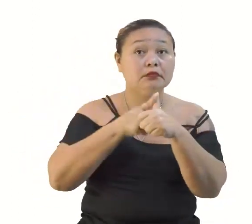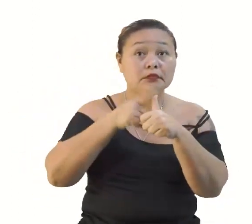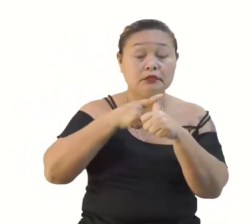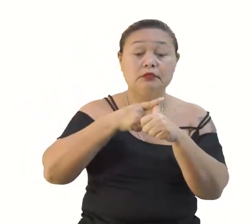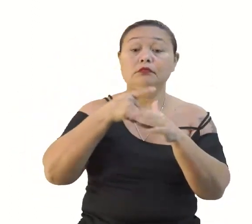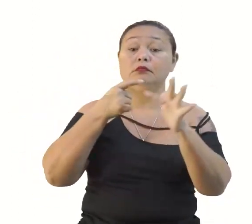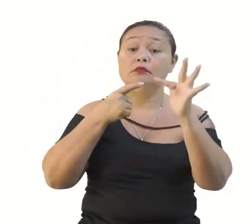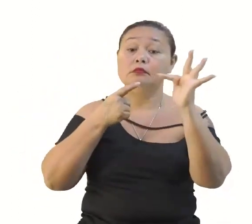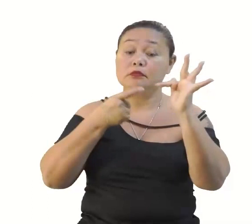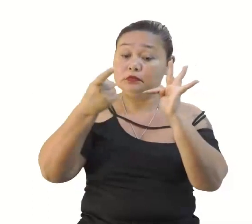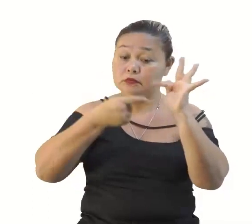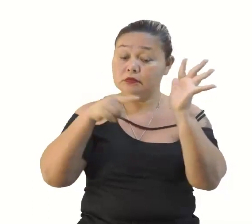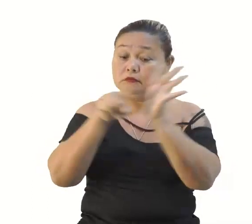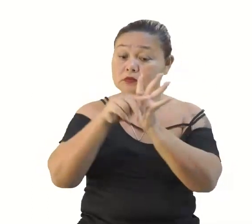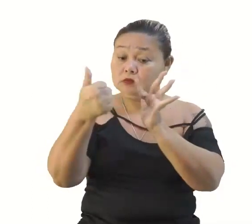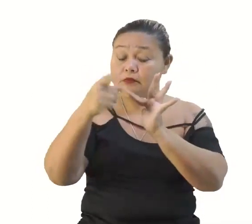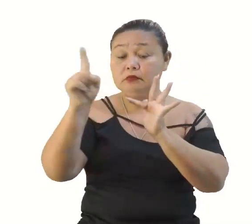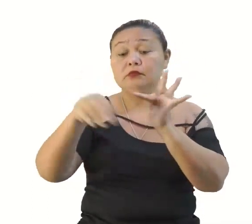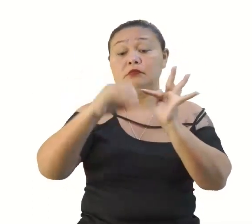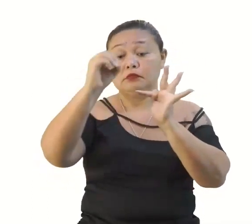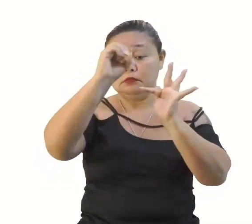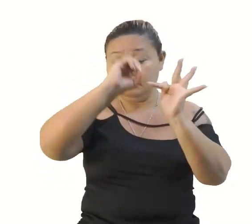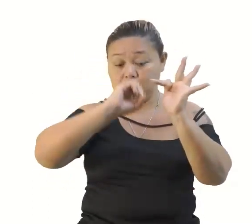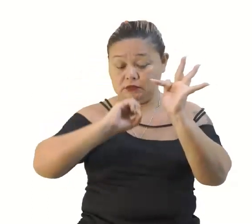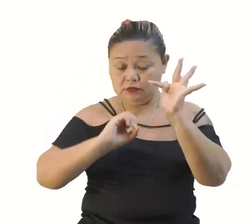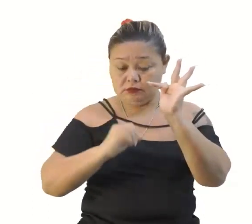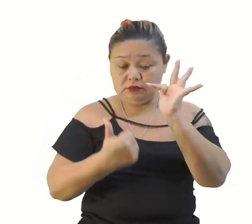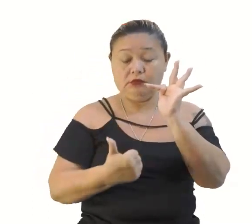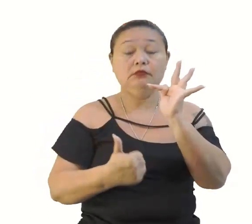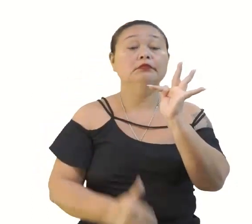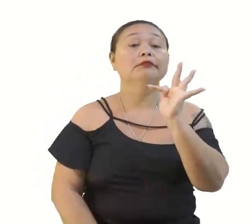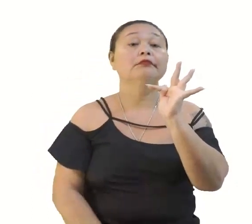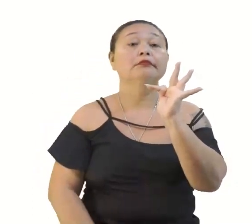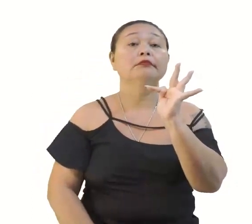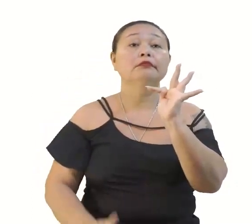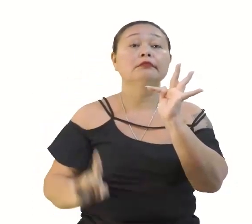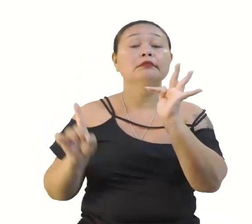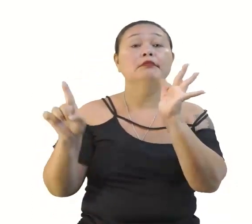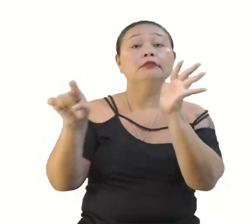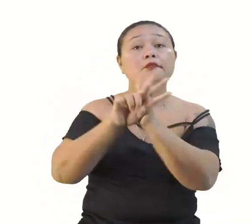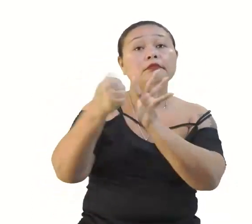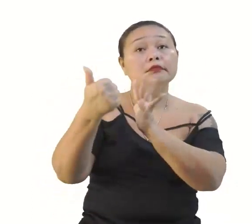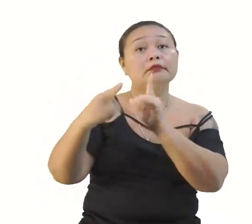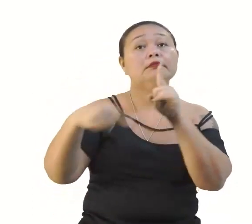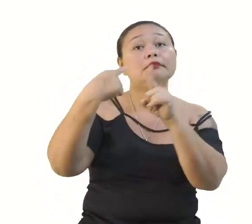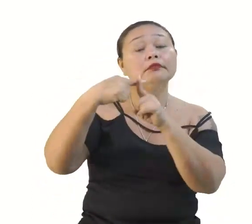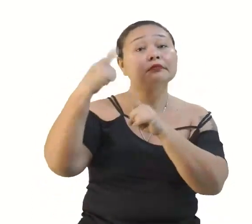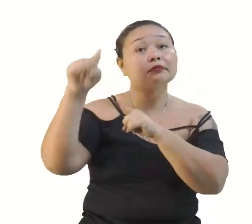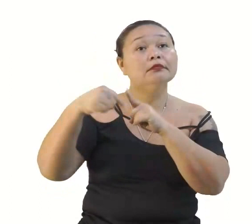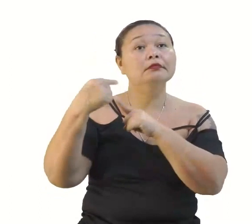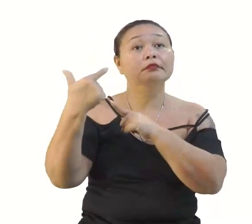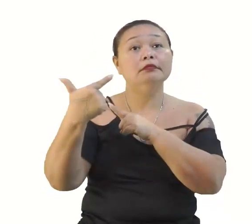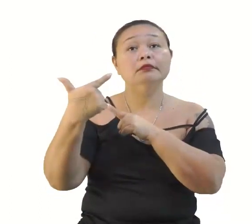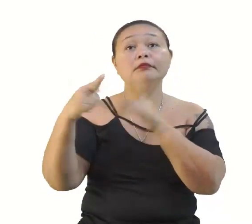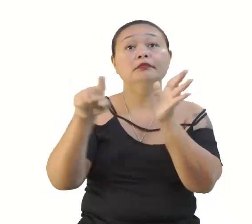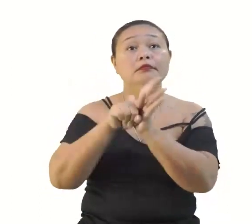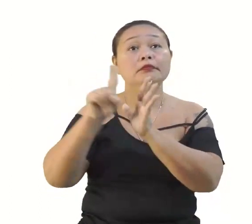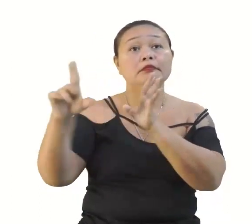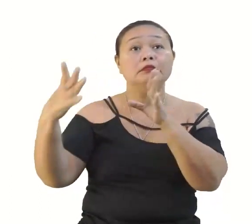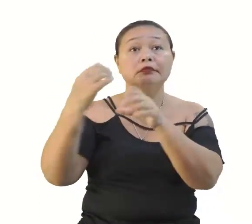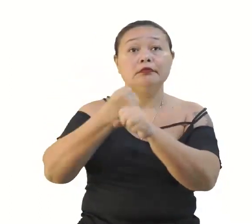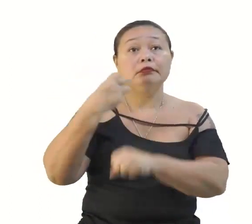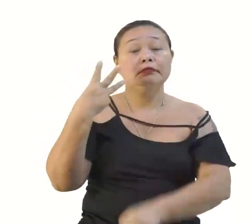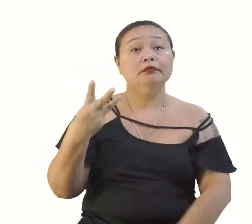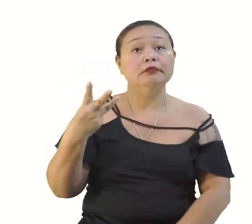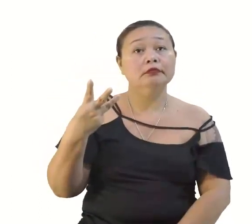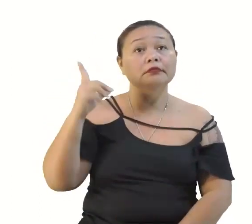de Menos 1. Depois de 0, Depois depois de de 1. 1. Vamos lá. Menos 1. 2 vezes menos 1. Menos 2. Menos 2 com mais